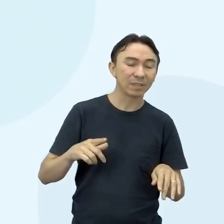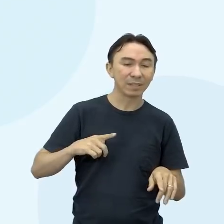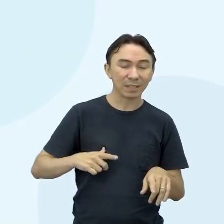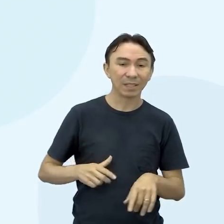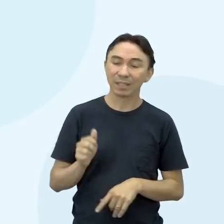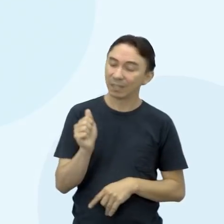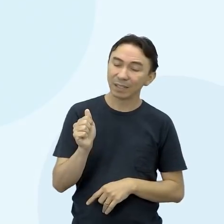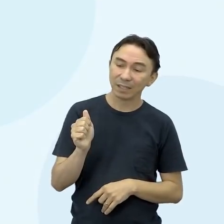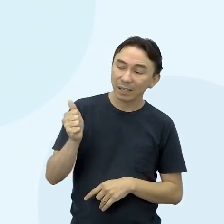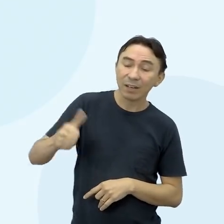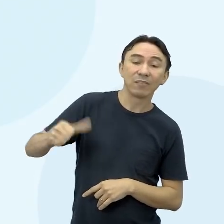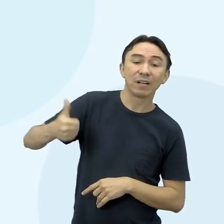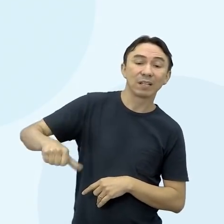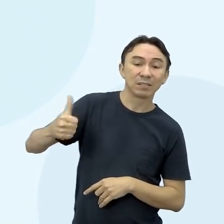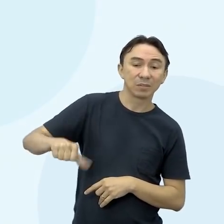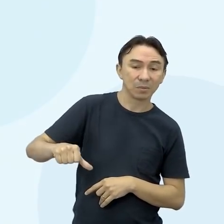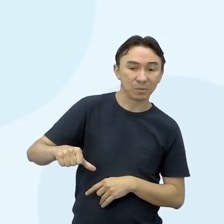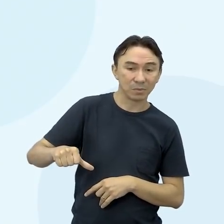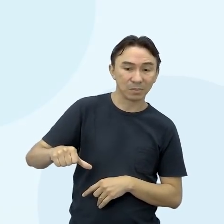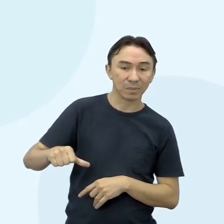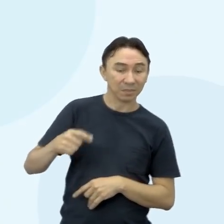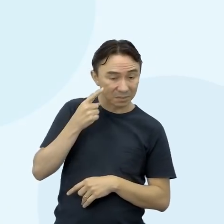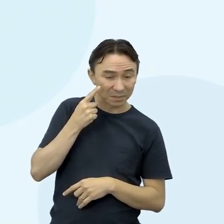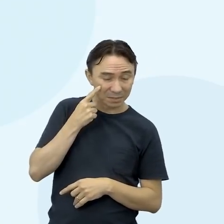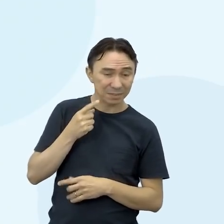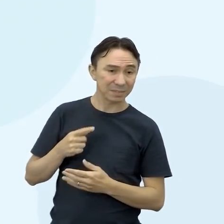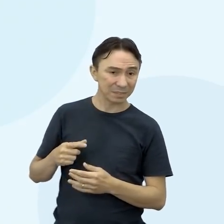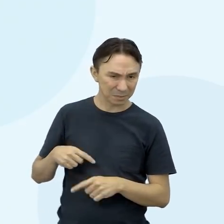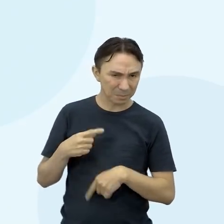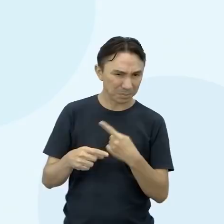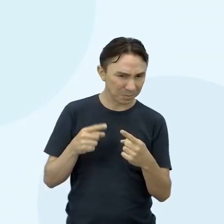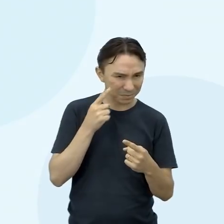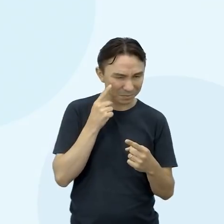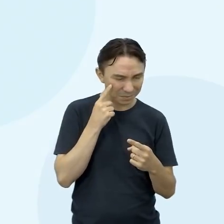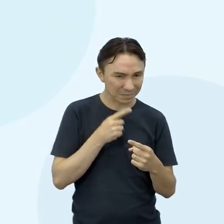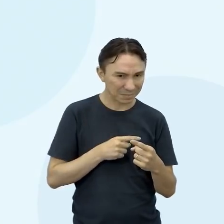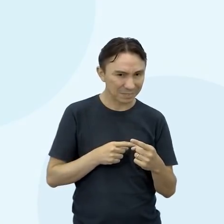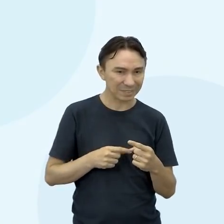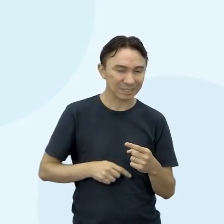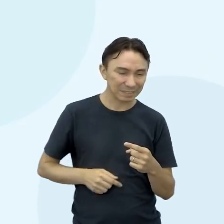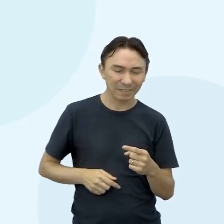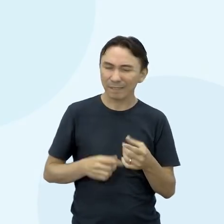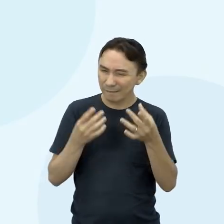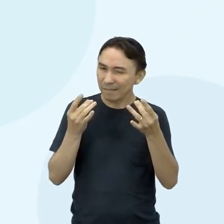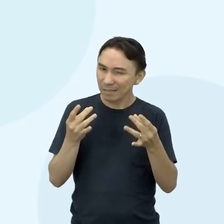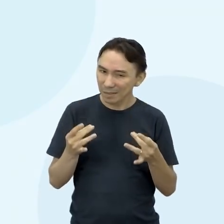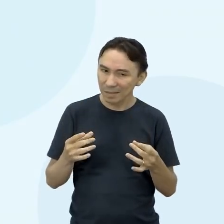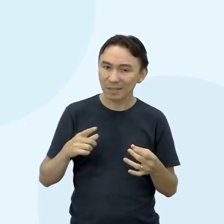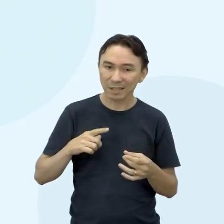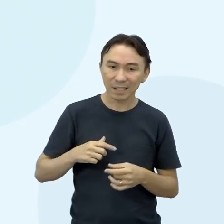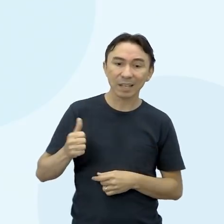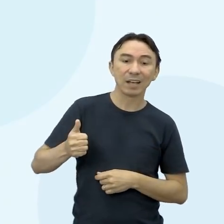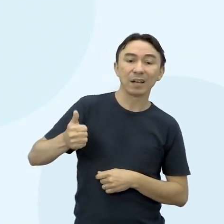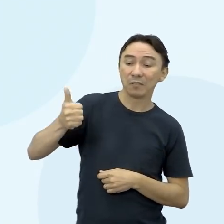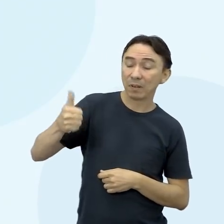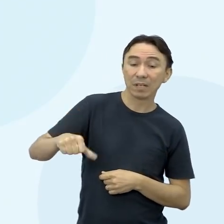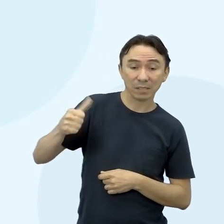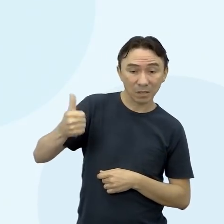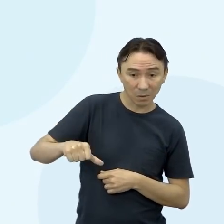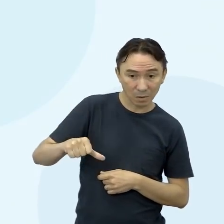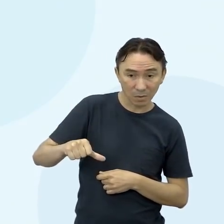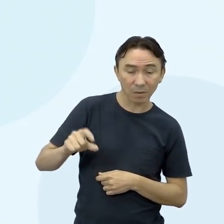poder depois dar uma olhada com mais detalhes no mapa e ver que quando a gente fala de avaliação, a gente está falando da